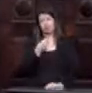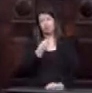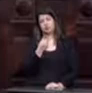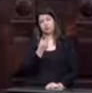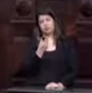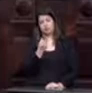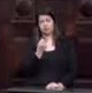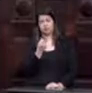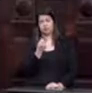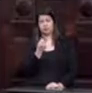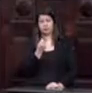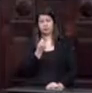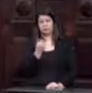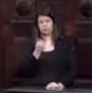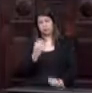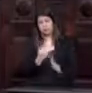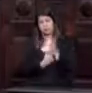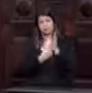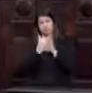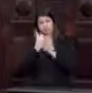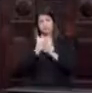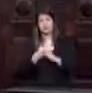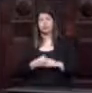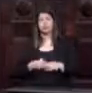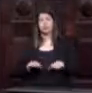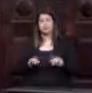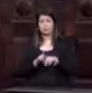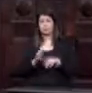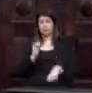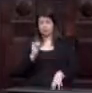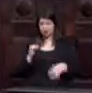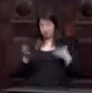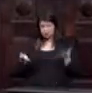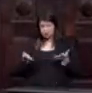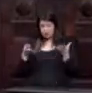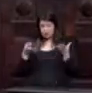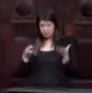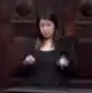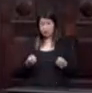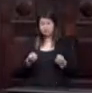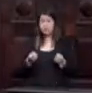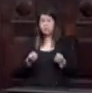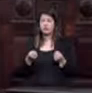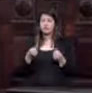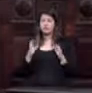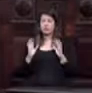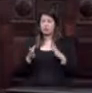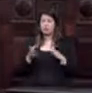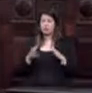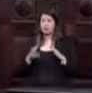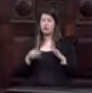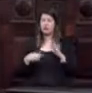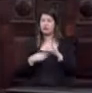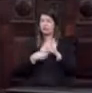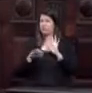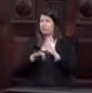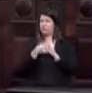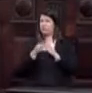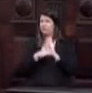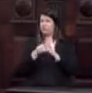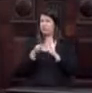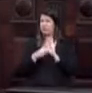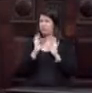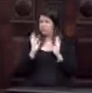2017. E mesmo que a gente aprove hoje, para esse termo de acordo ser assinado,